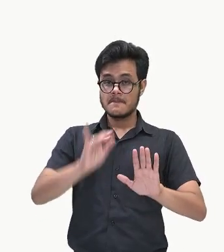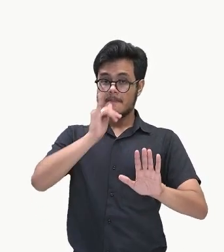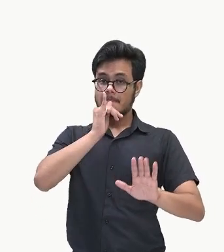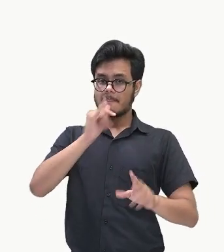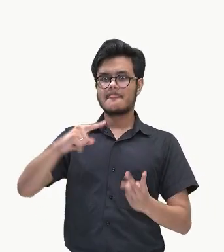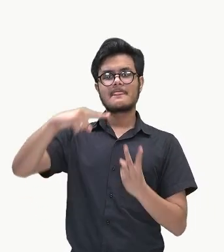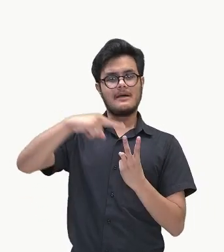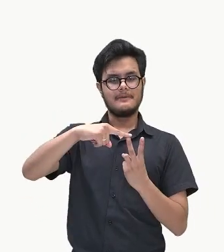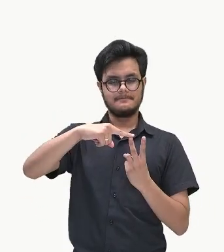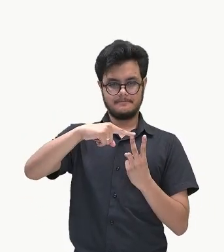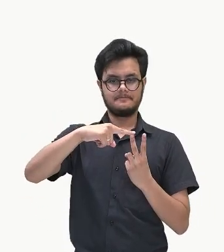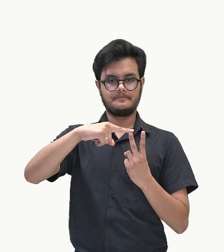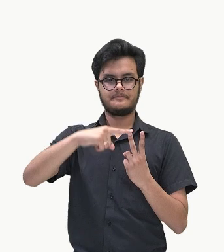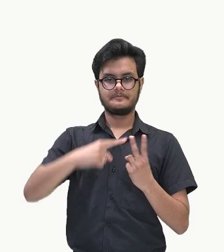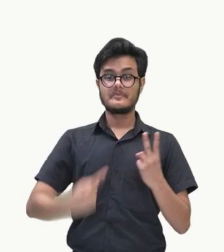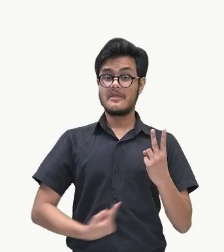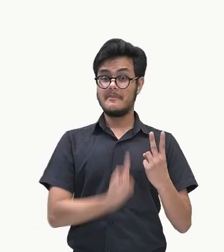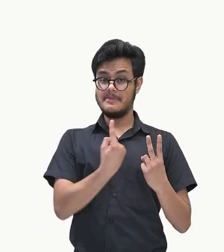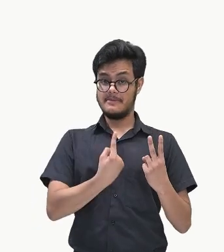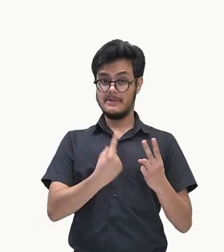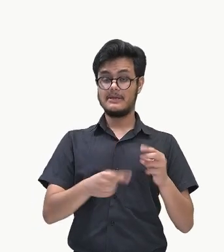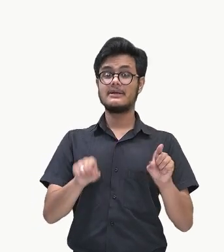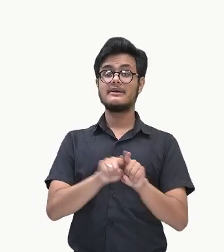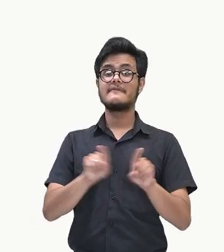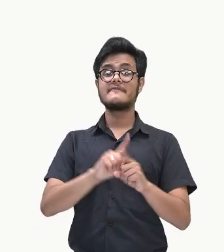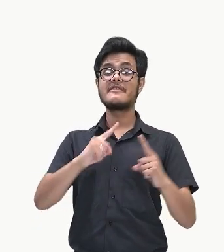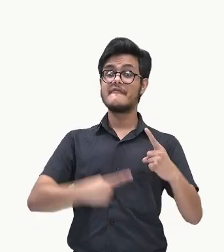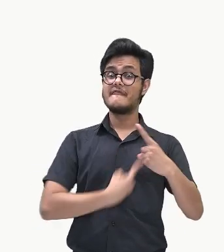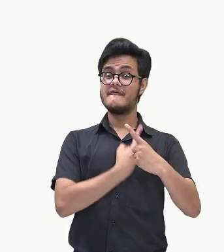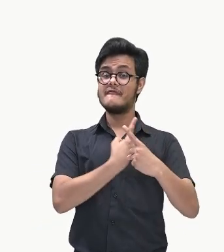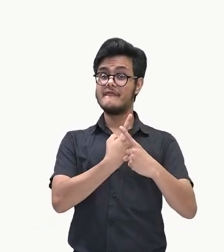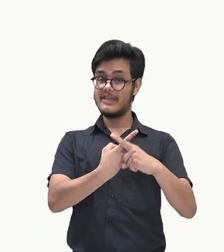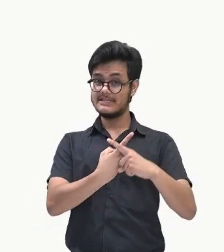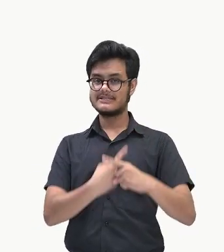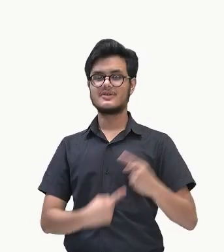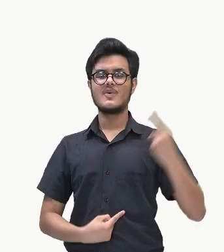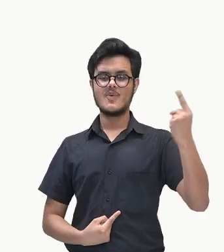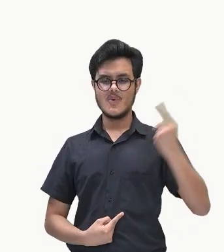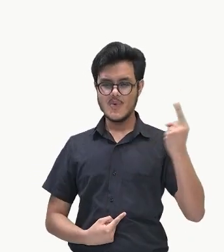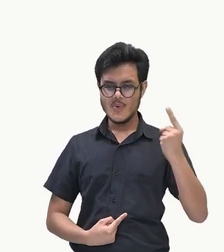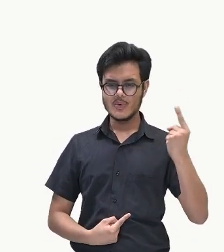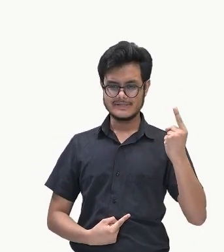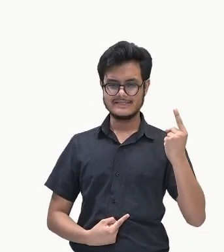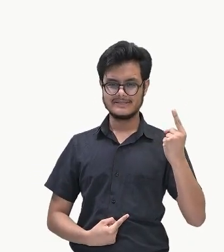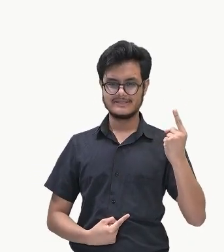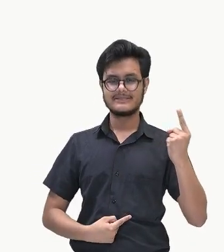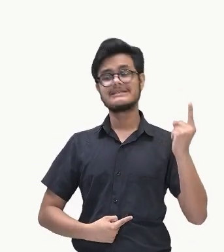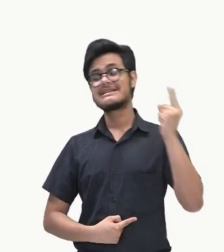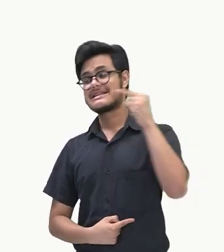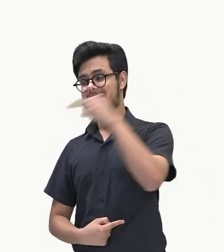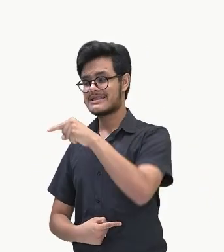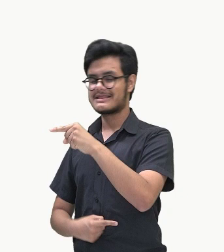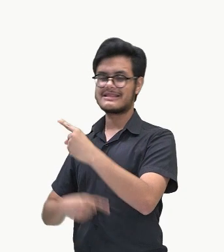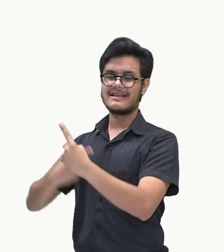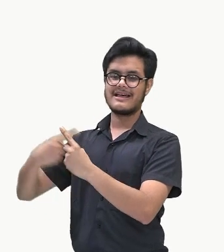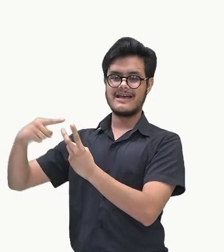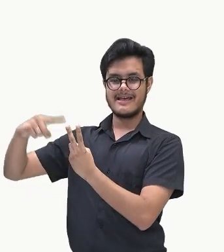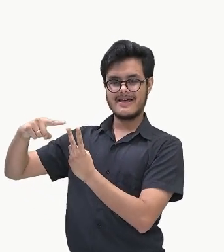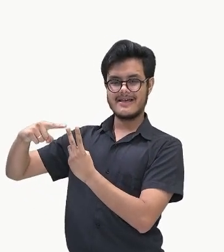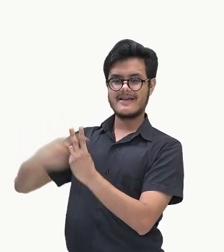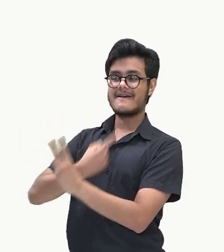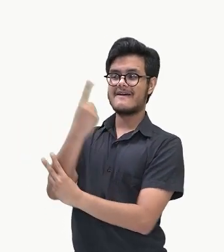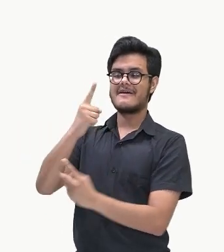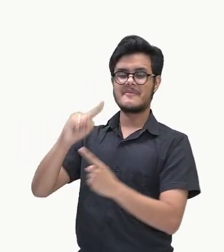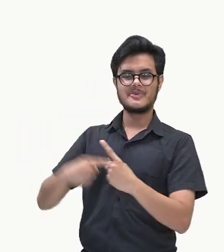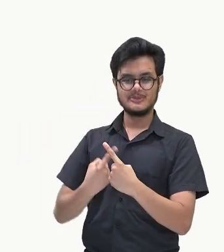Basta multiplicarmos a primeira raiz pelo índice do radical da segunda raiz e